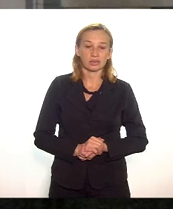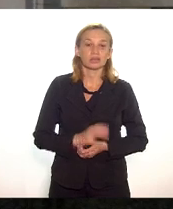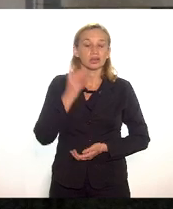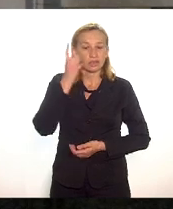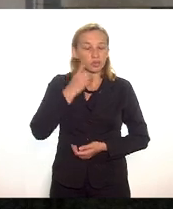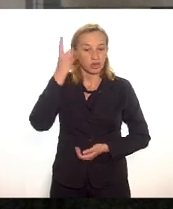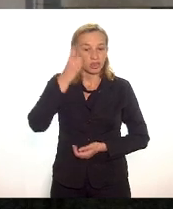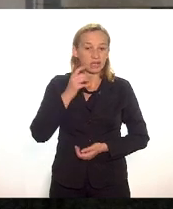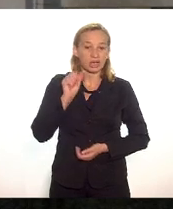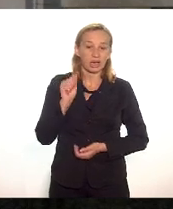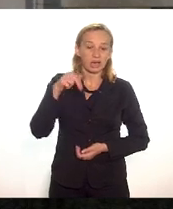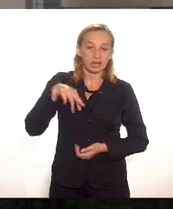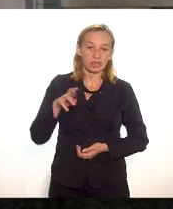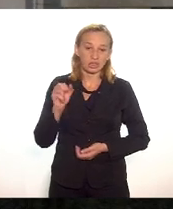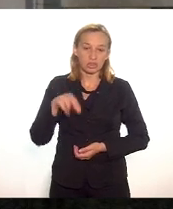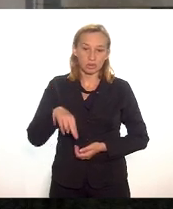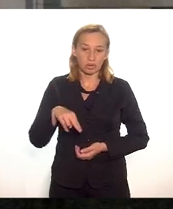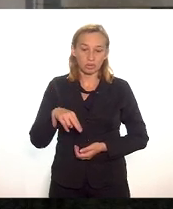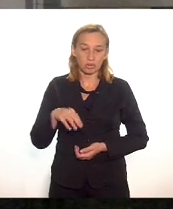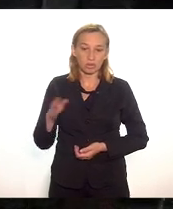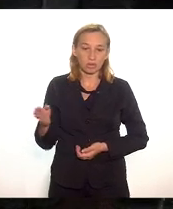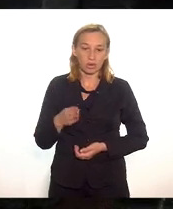Deputado Anderson Moraes.